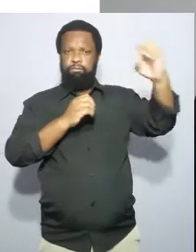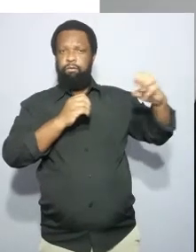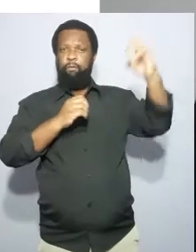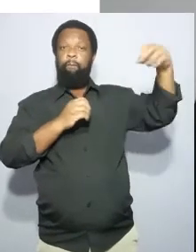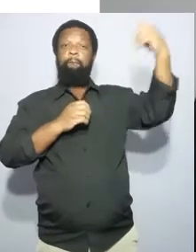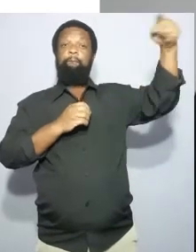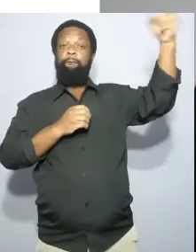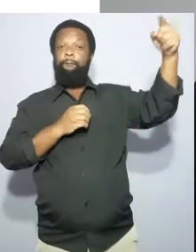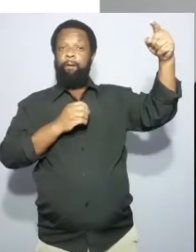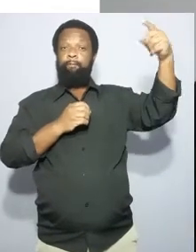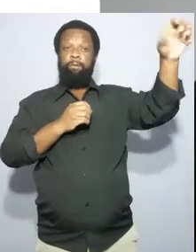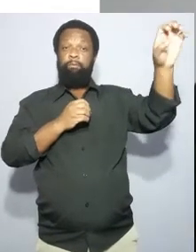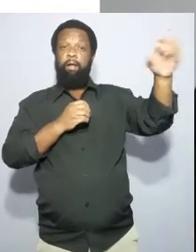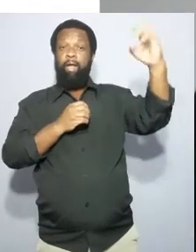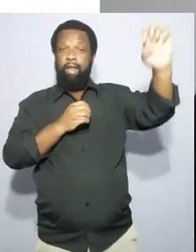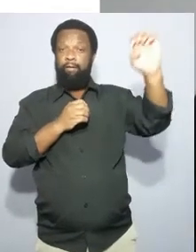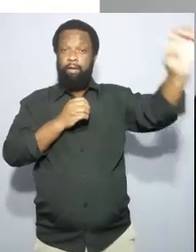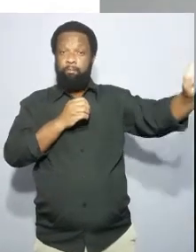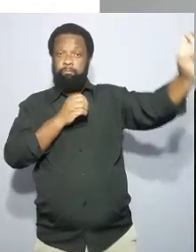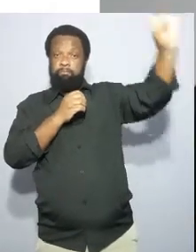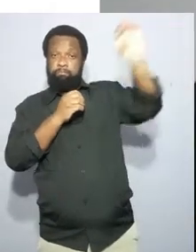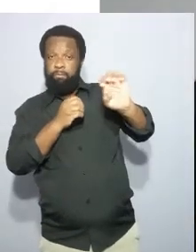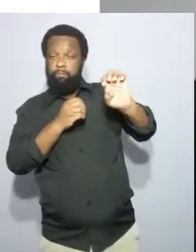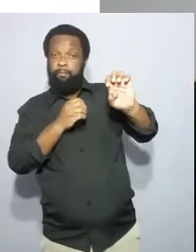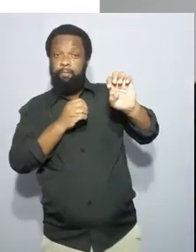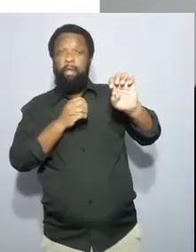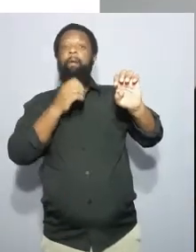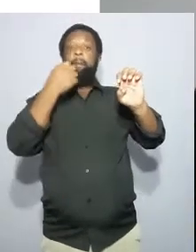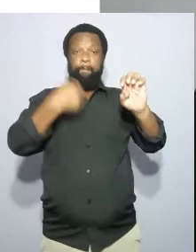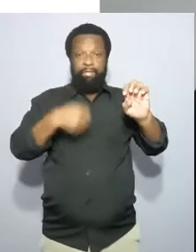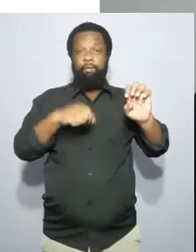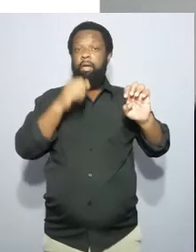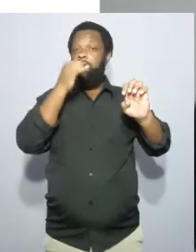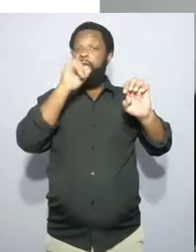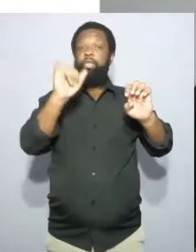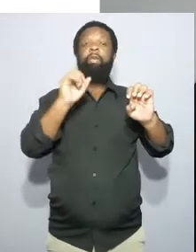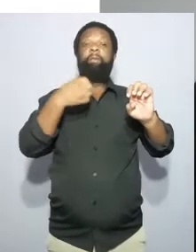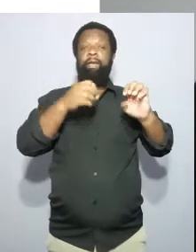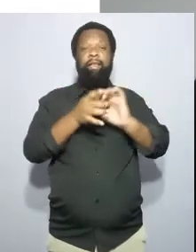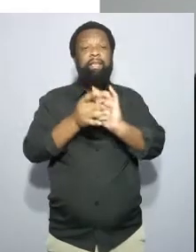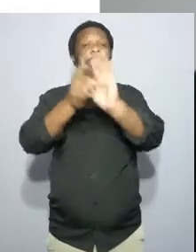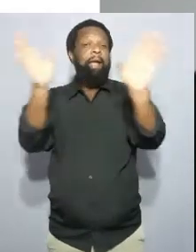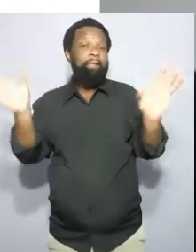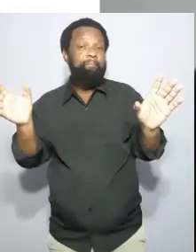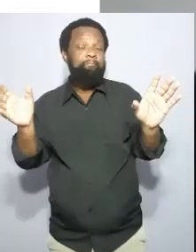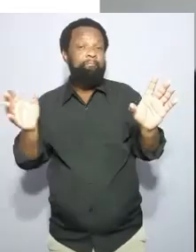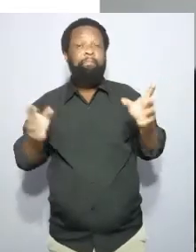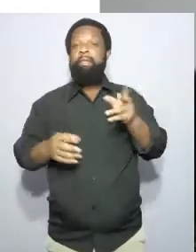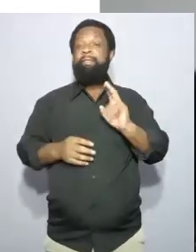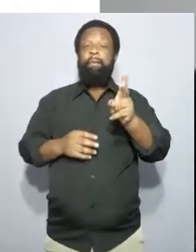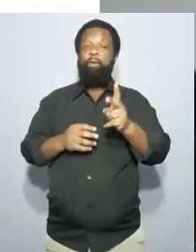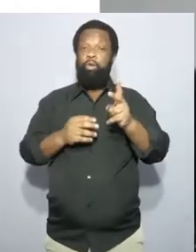e esse elétron vai entrar na eletrosfera, a energia também precisa ser liberada. Então, sempre que o sentido